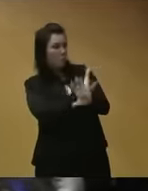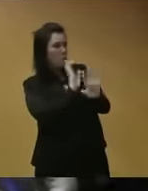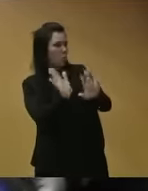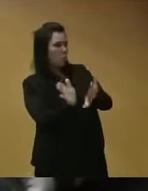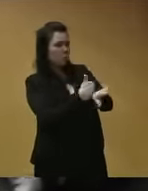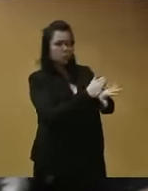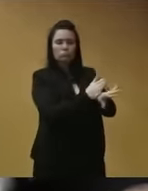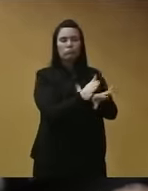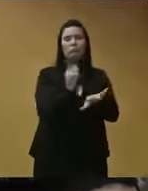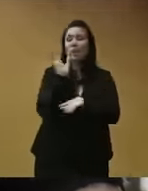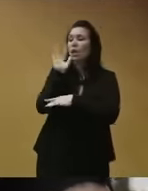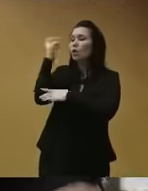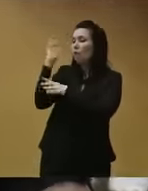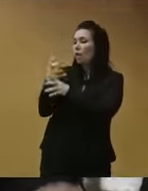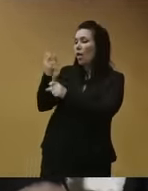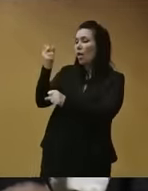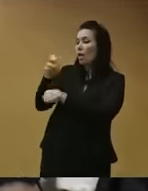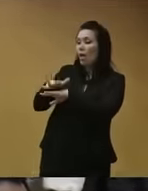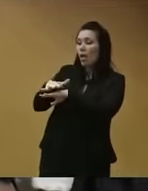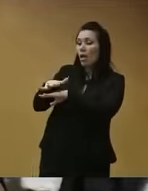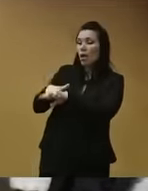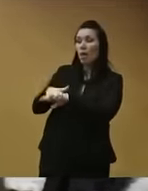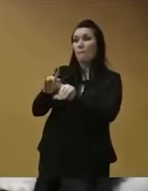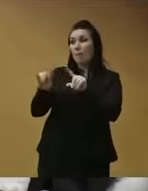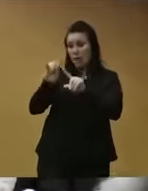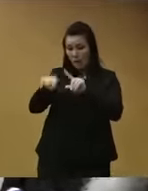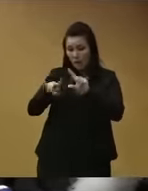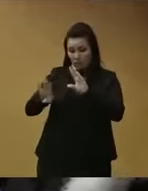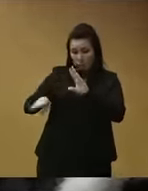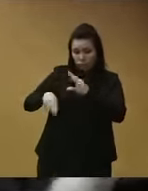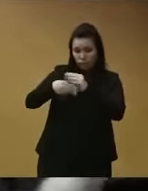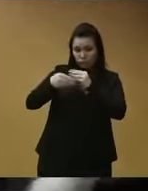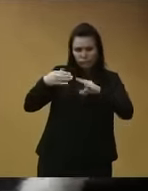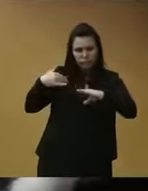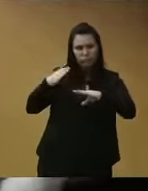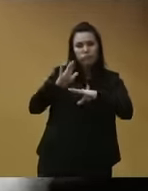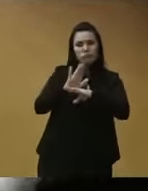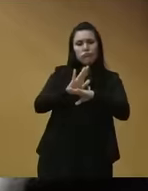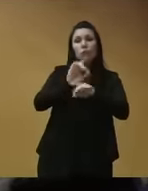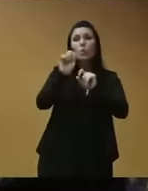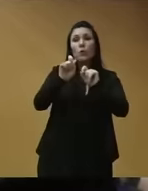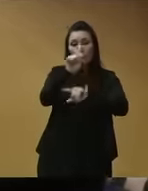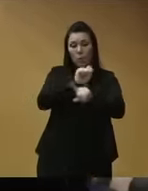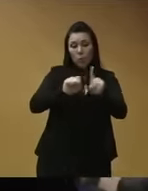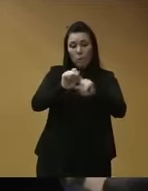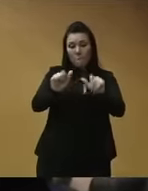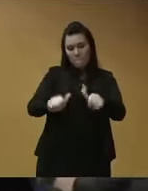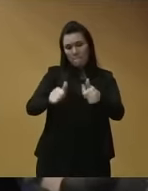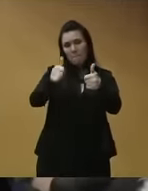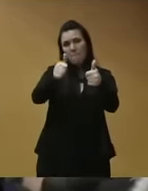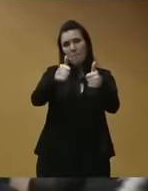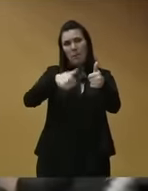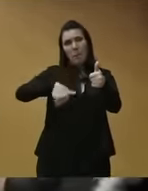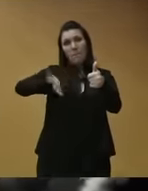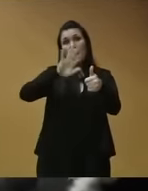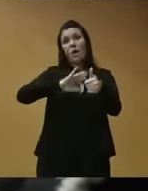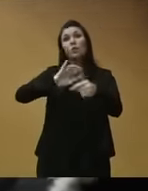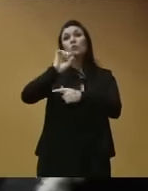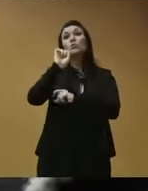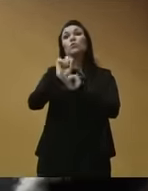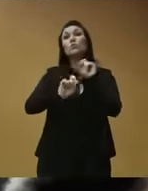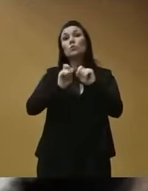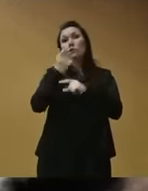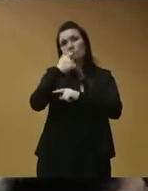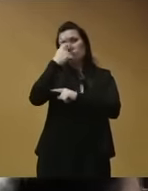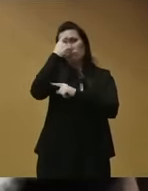ou resolver uma equação, mas contribuir para uma sociedade melhor e mais consciente.